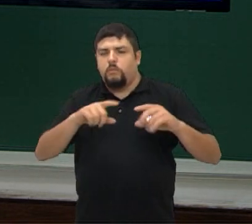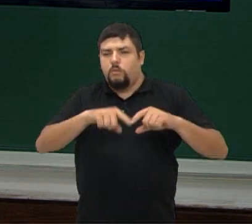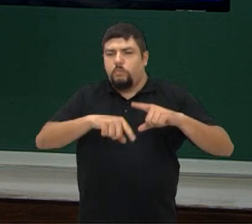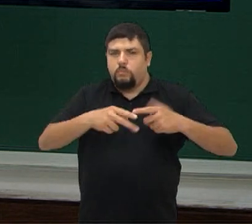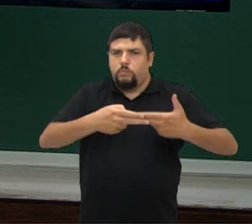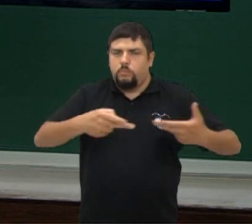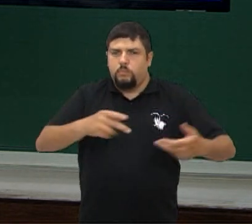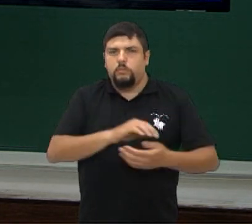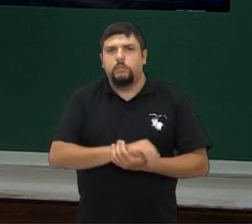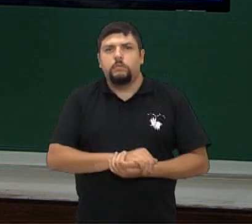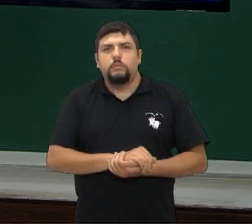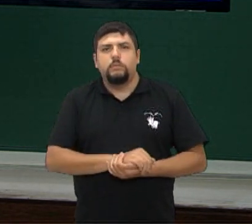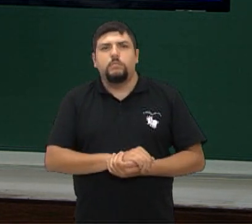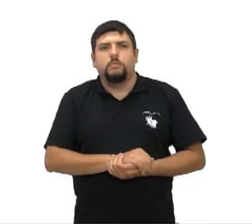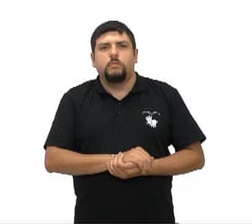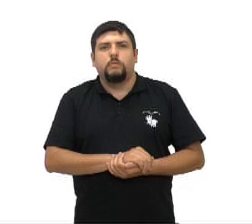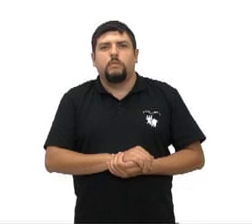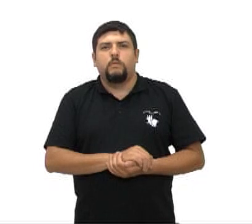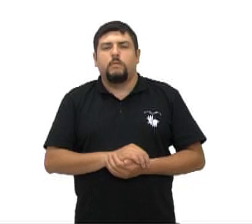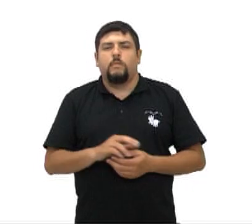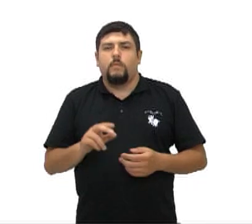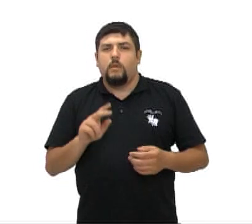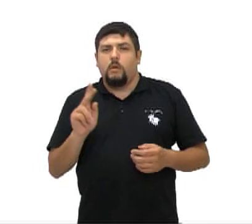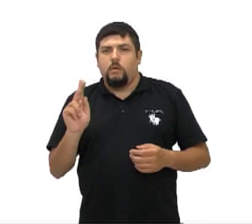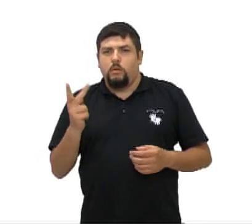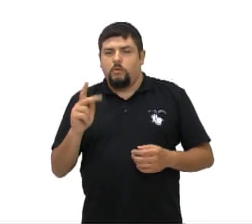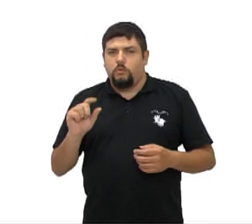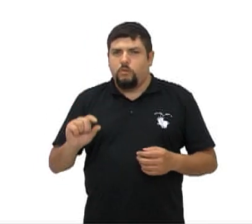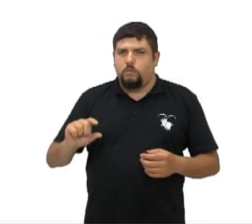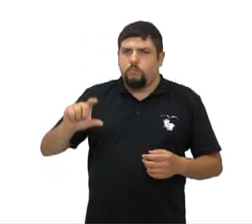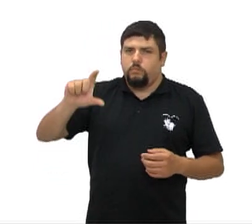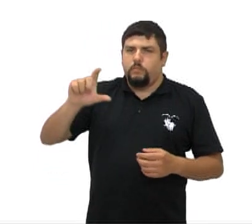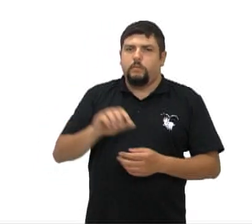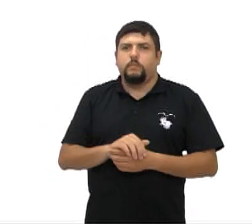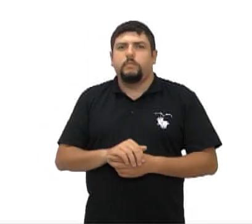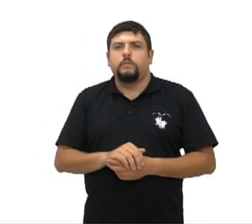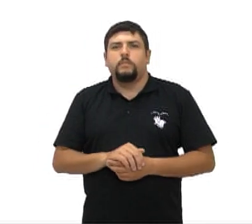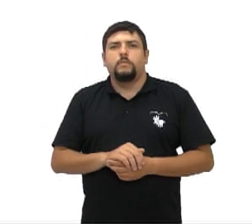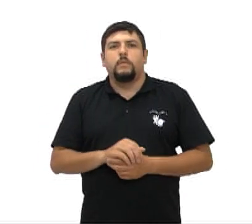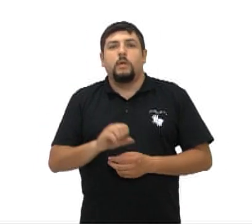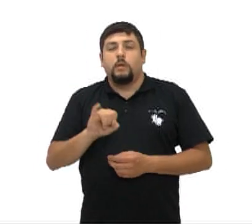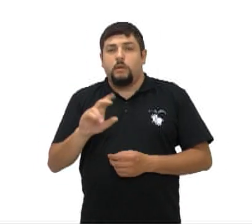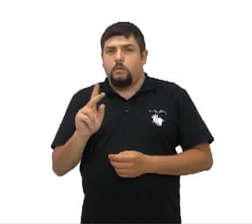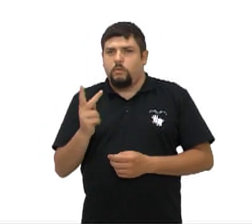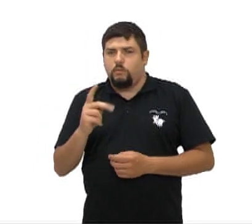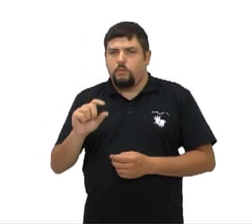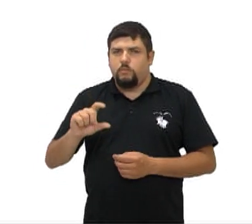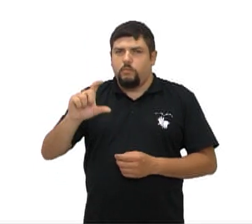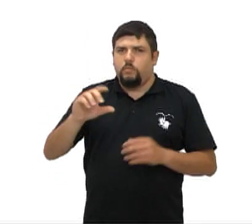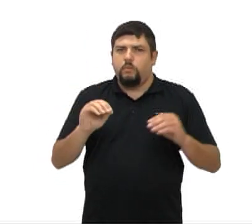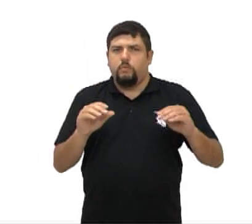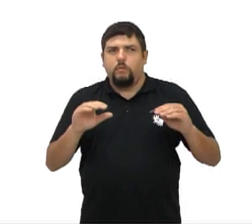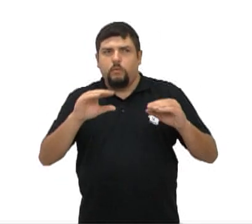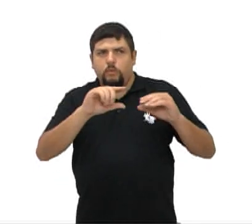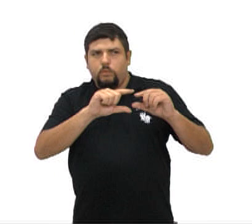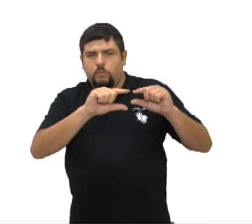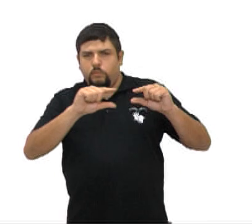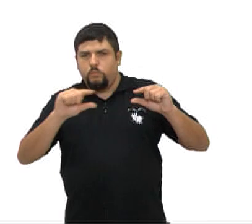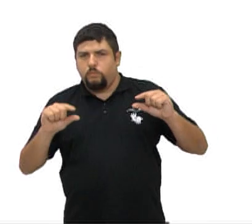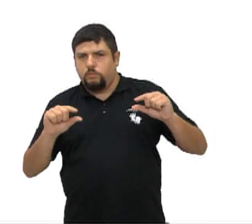produtos. Hidrogênio aumenta. Se eu aumento a concentração do hidrogênio, que é um dos reagentes aqui, vai deslocar no sentido